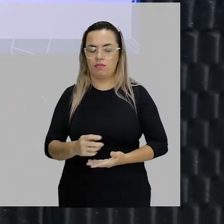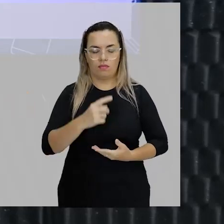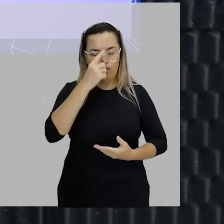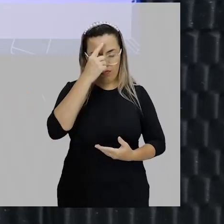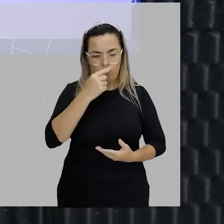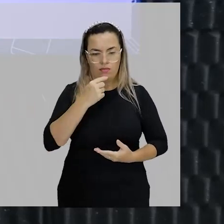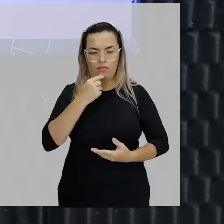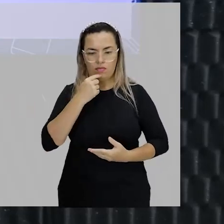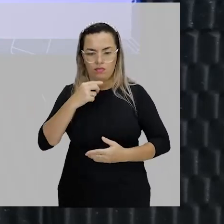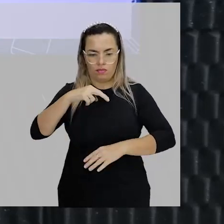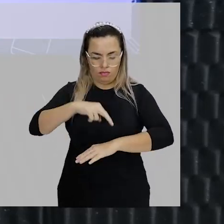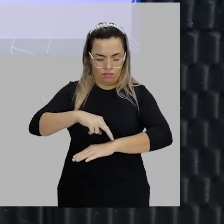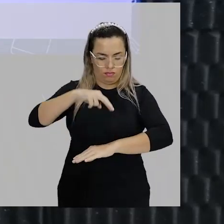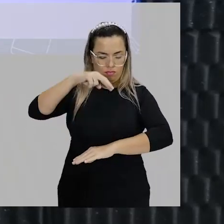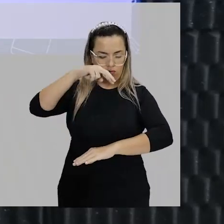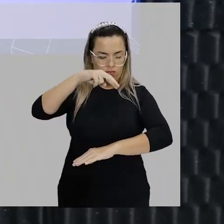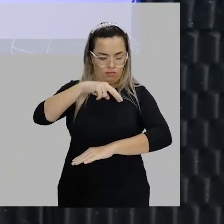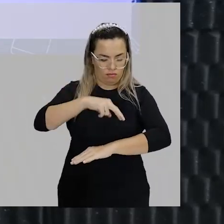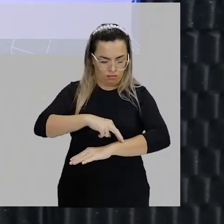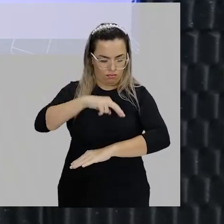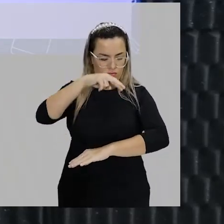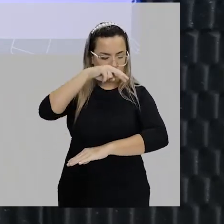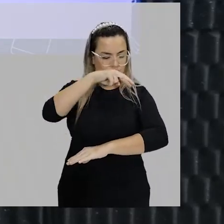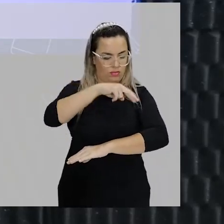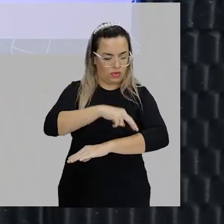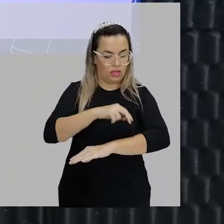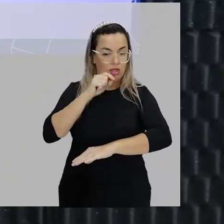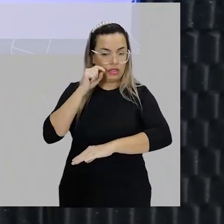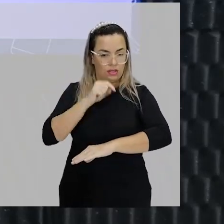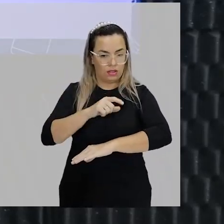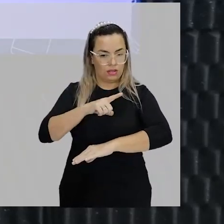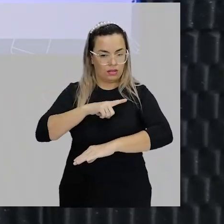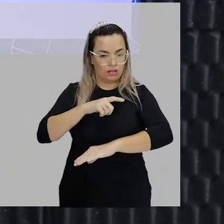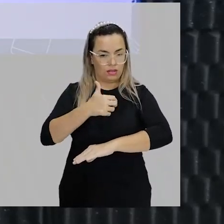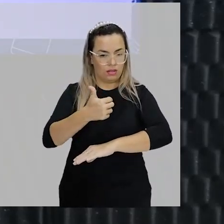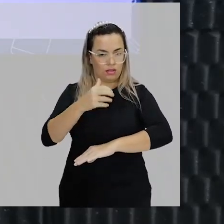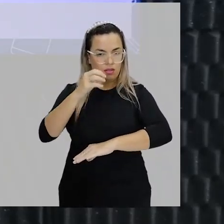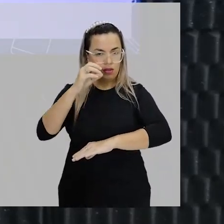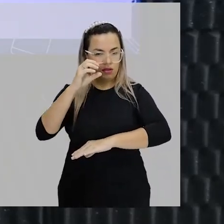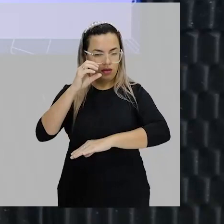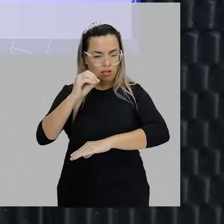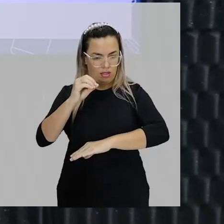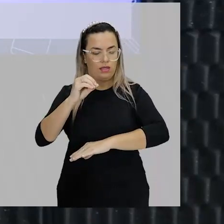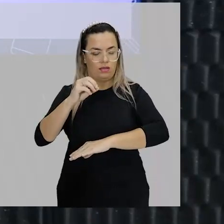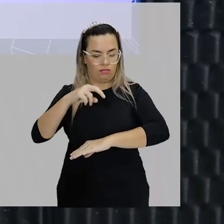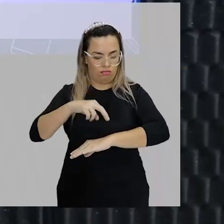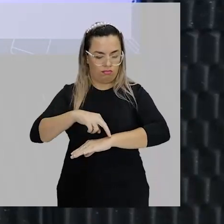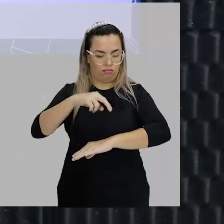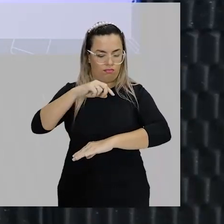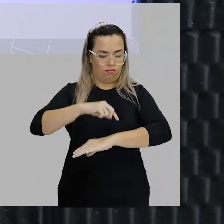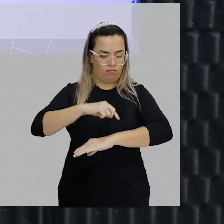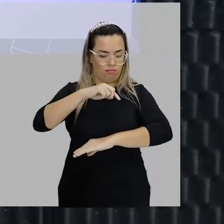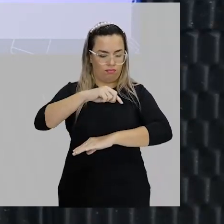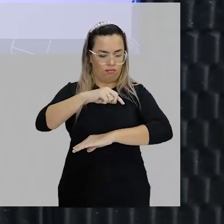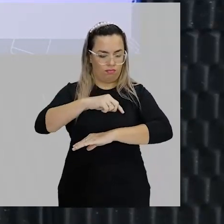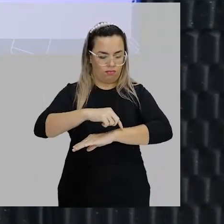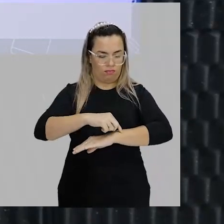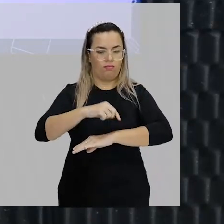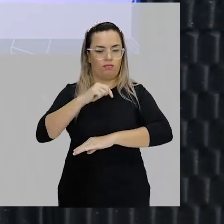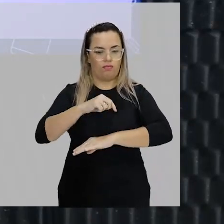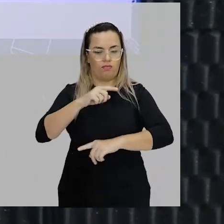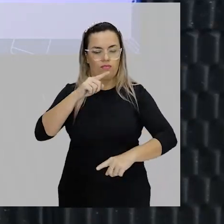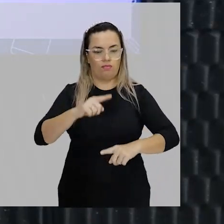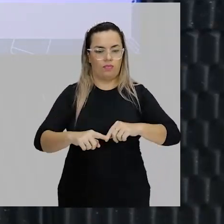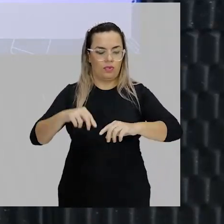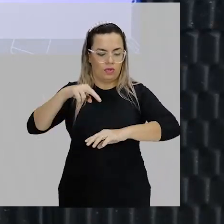das corridas com barreiras, são colocadas 10 barreiras na pista, onde esse atleta ele tem que saltar